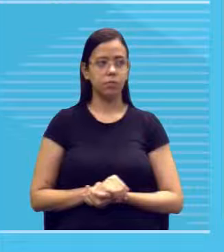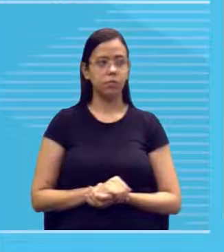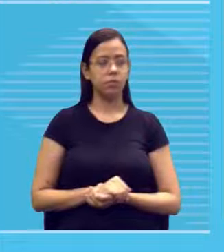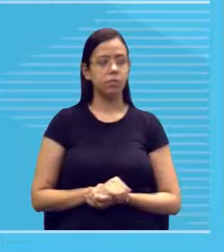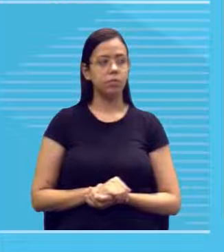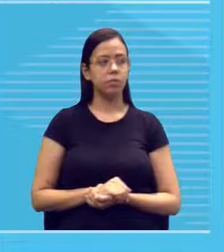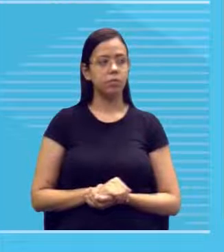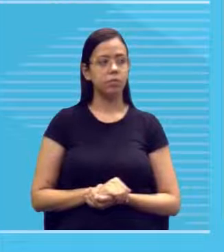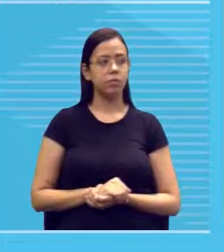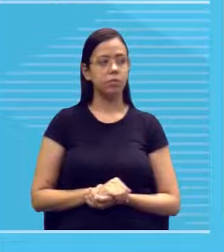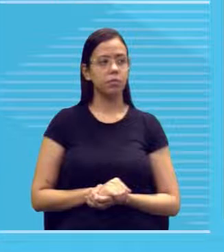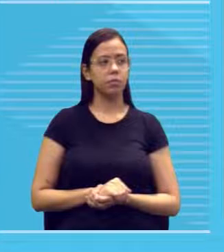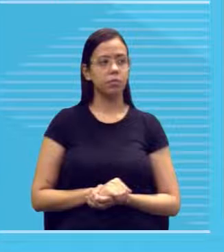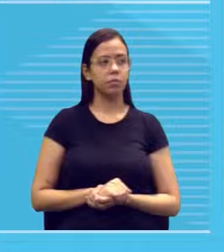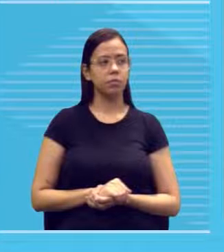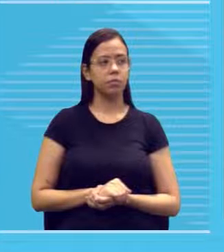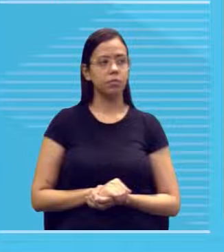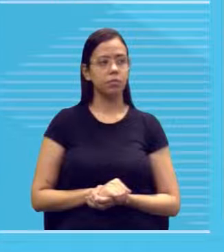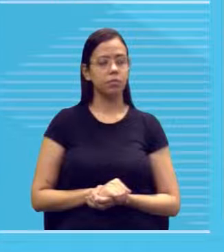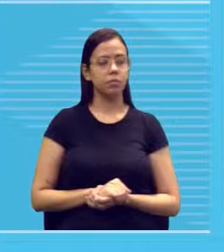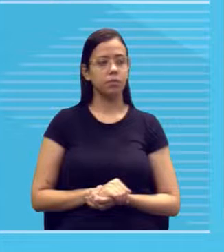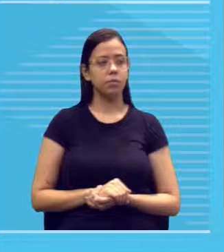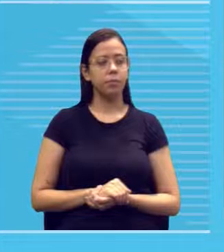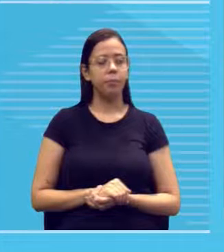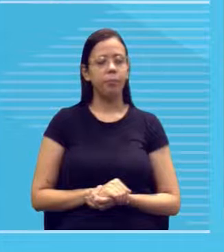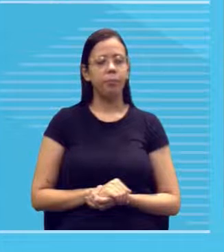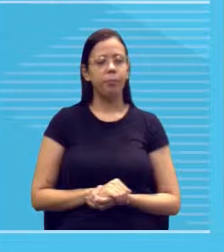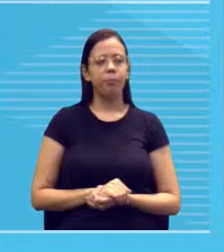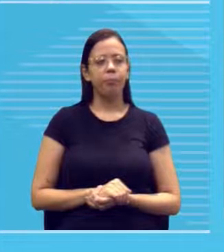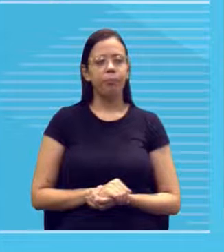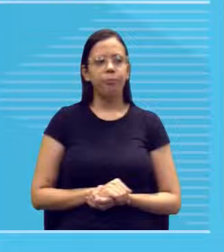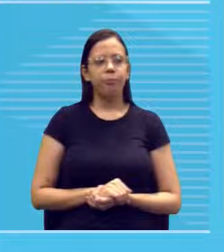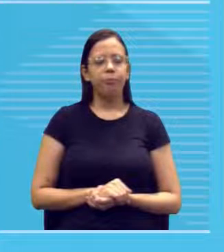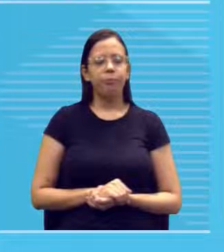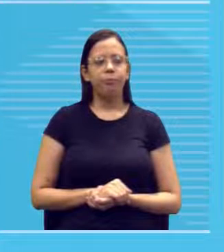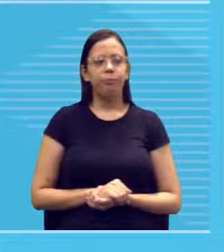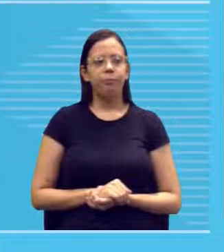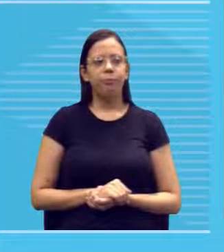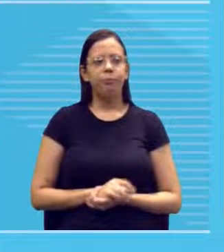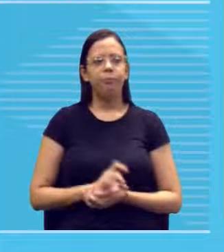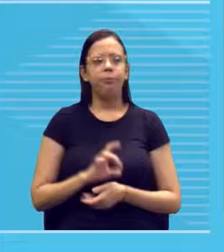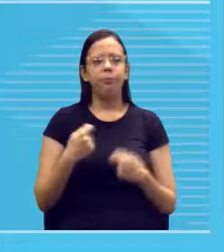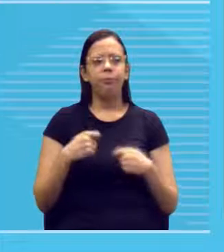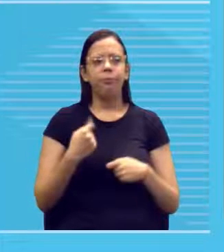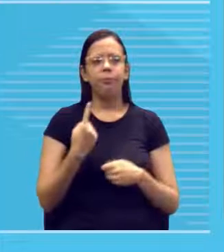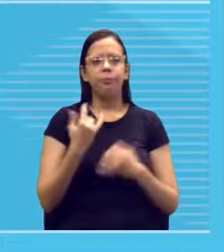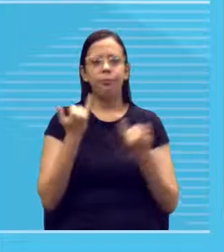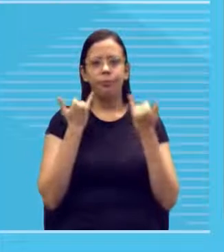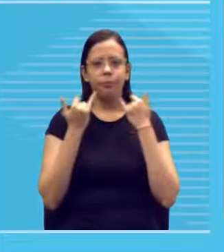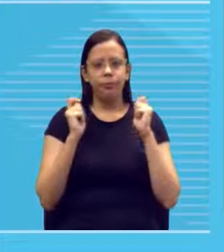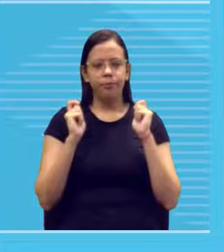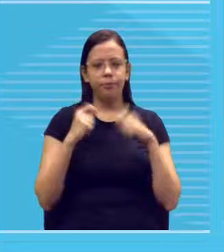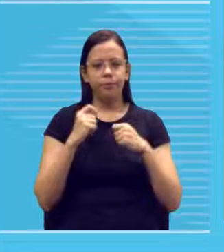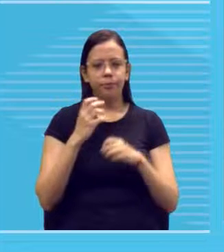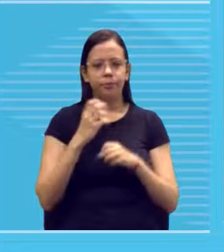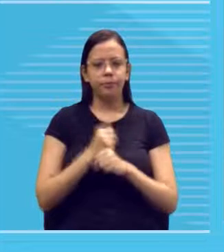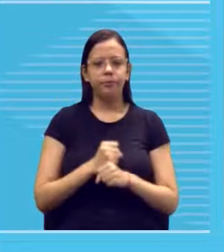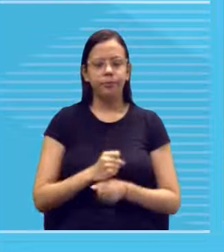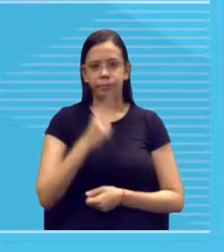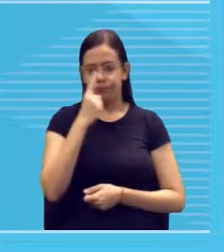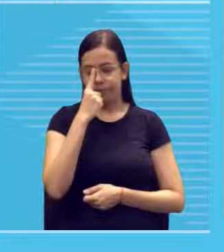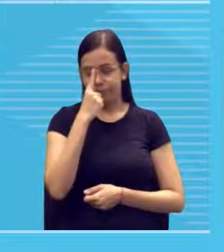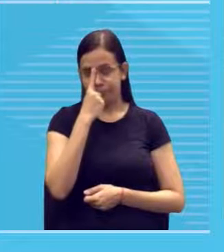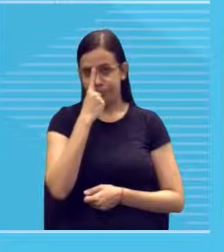Eu só preciso eu só preciso de uma informação para calcular a área quem